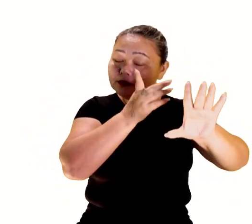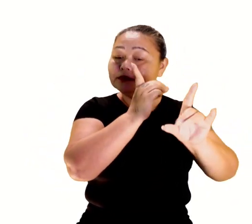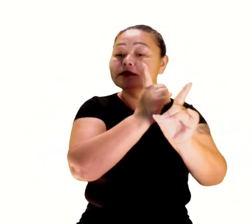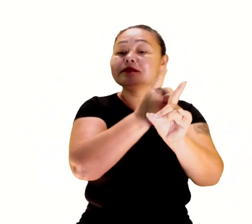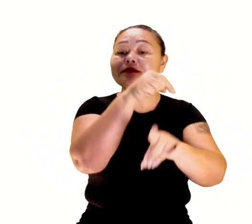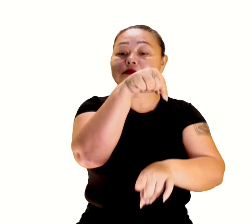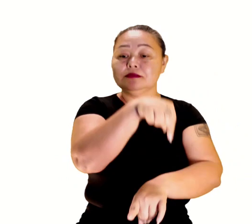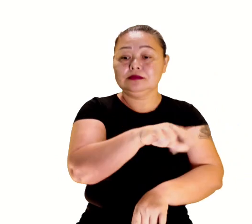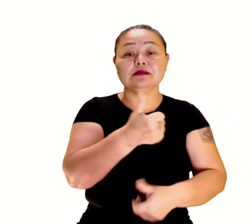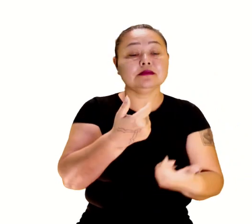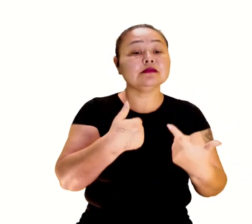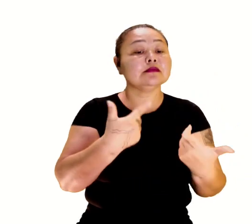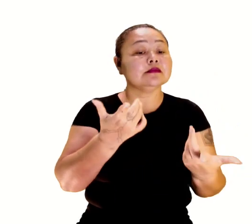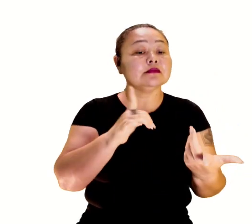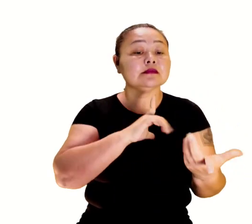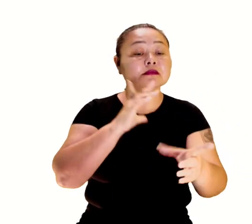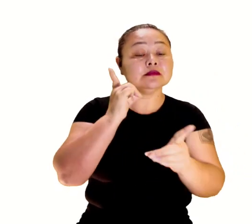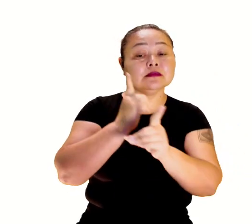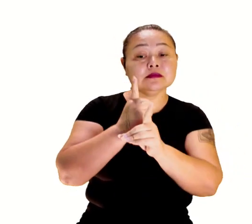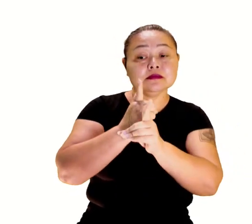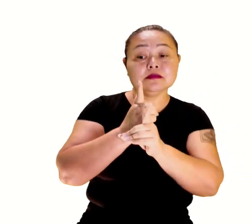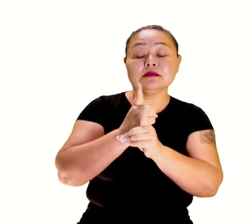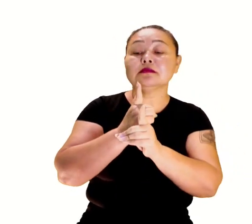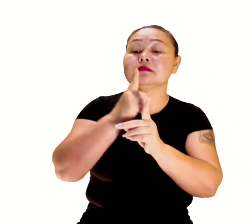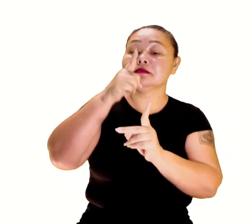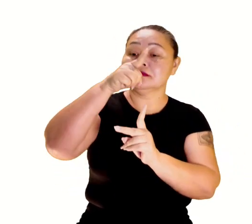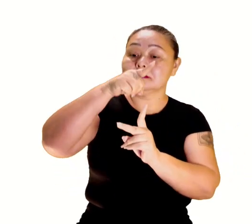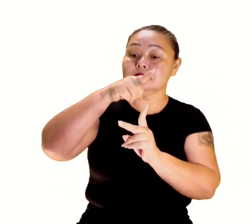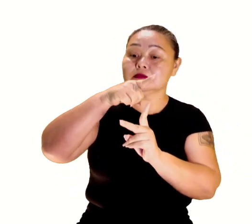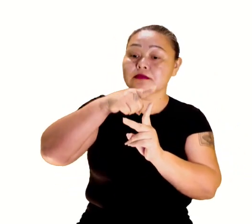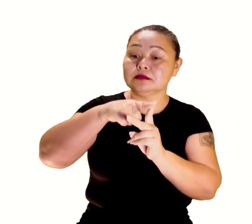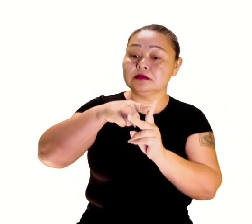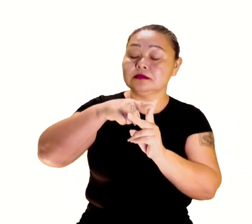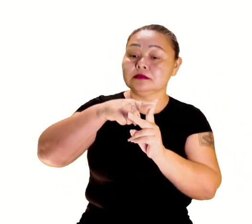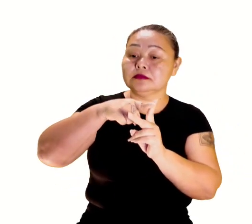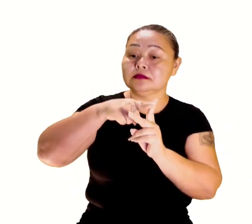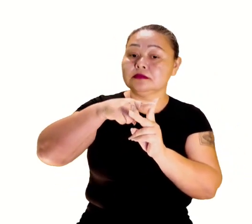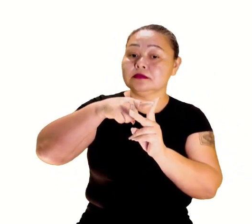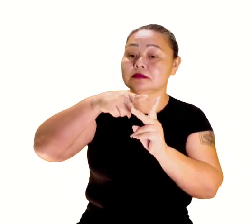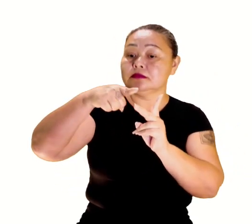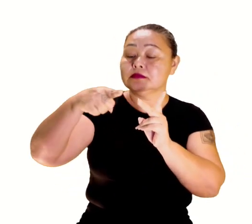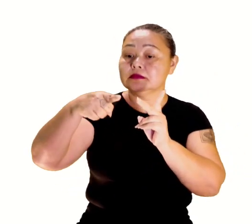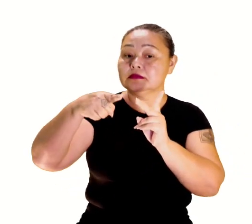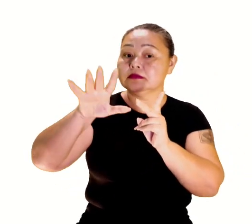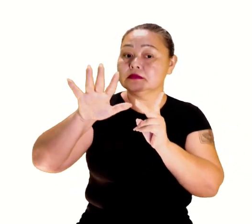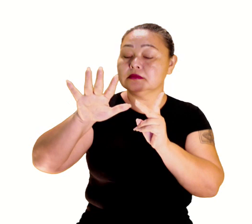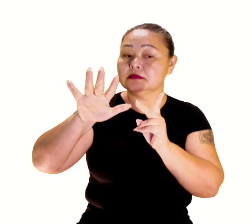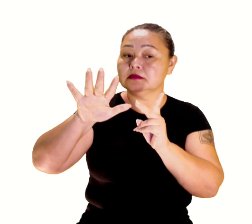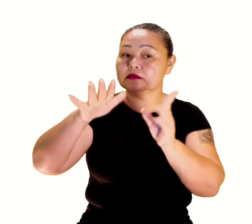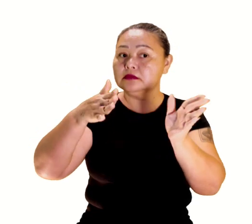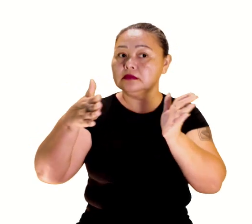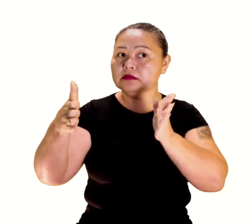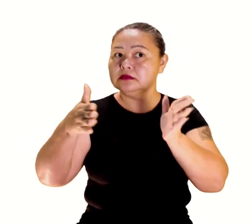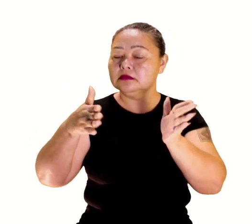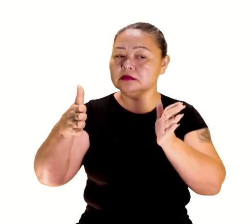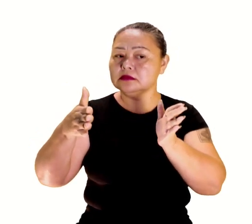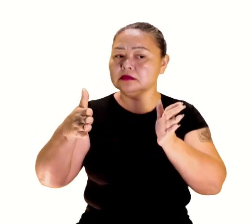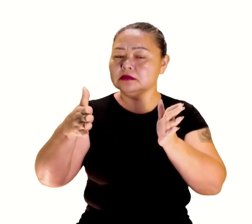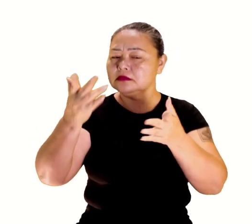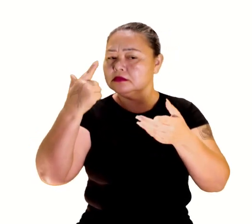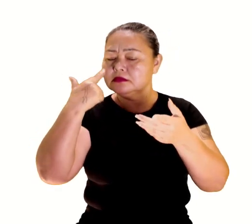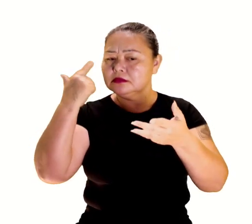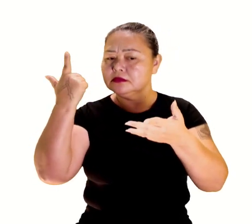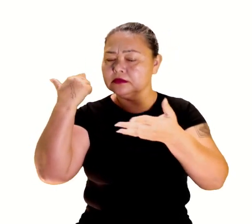Isso. E aí a gente vai encontrar agora, em vez da raiz, O intervalo. Calma, intervalo. Aquele intervalo lá que a gente estudou